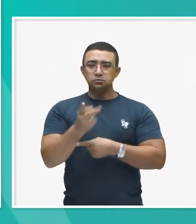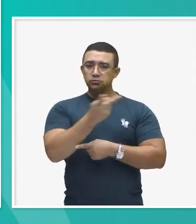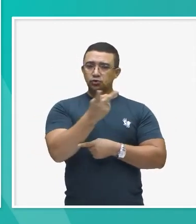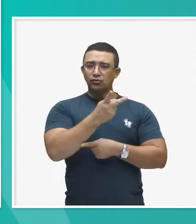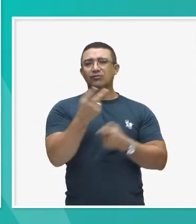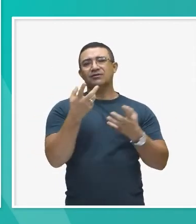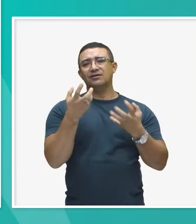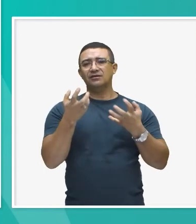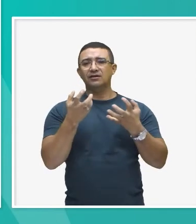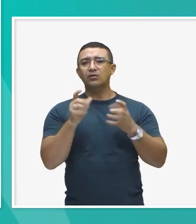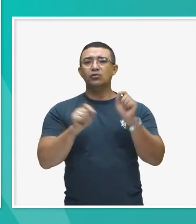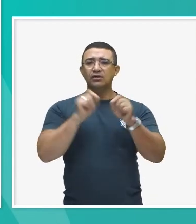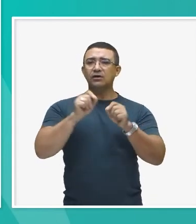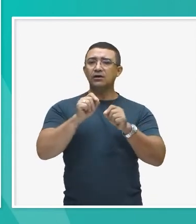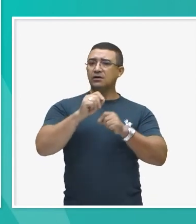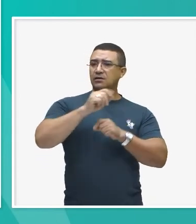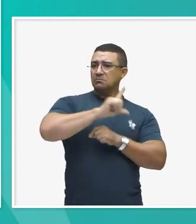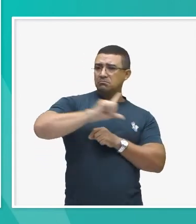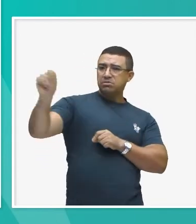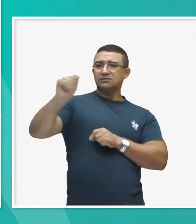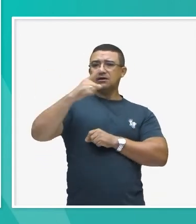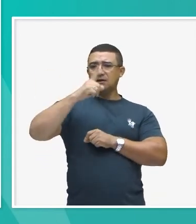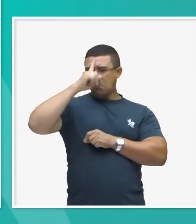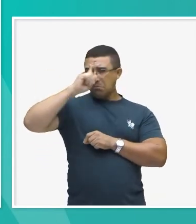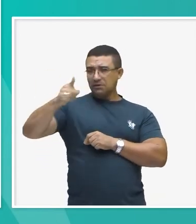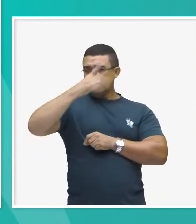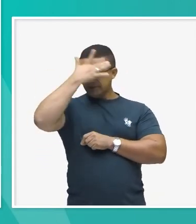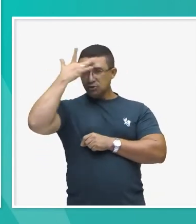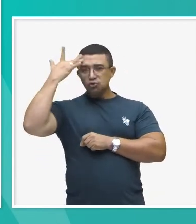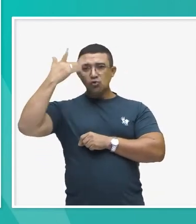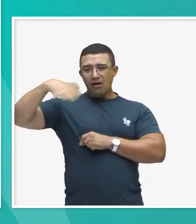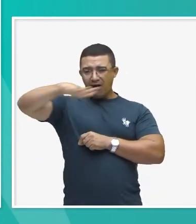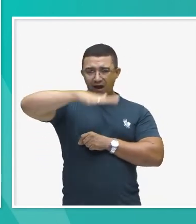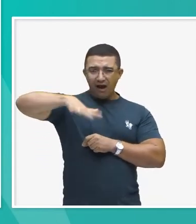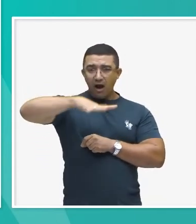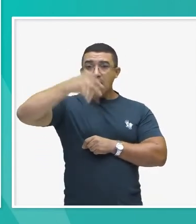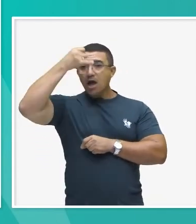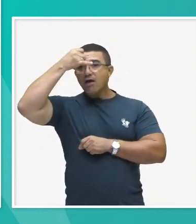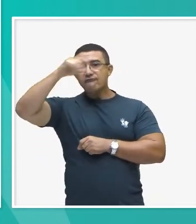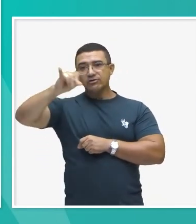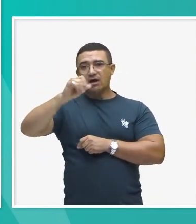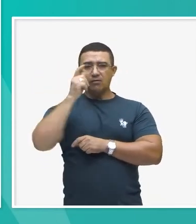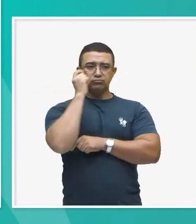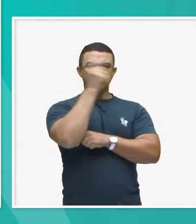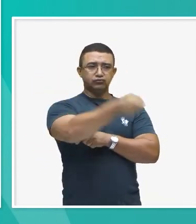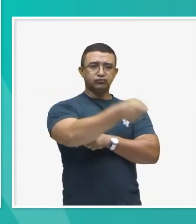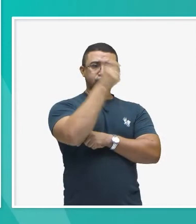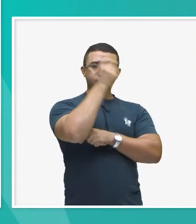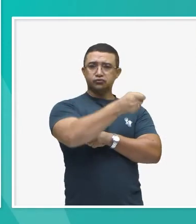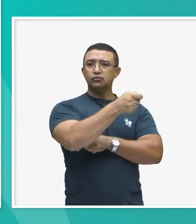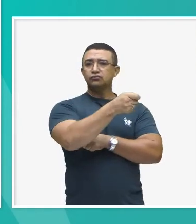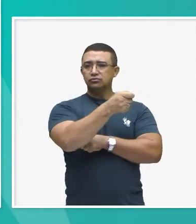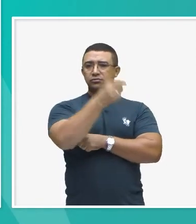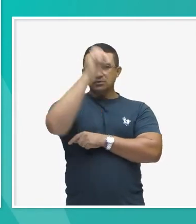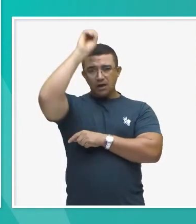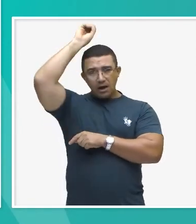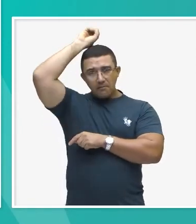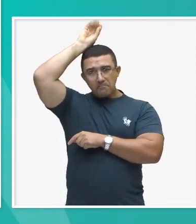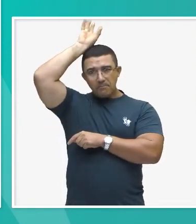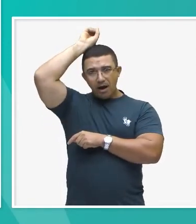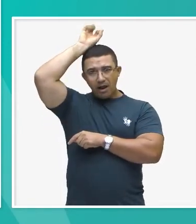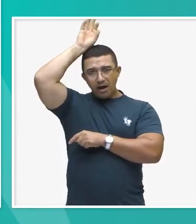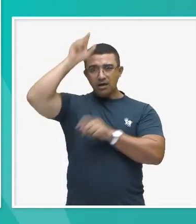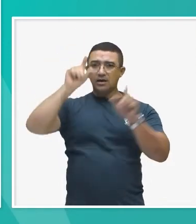tentando expulsar aqueles vessels dali daquela área para evitar a pesca predatória das blue whales, das